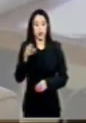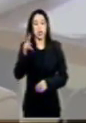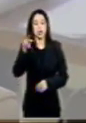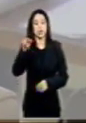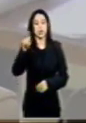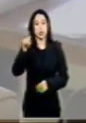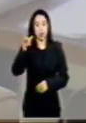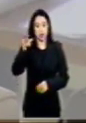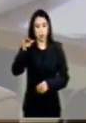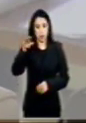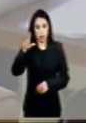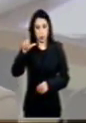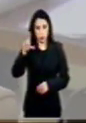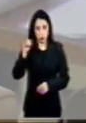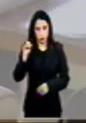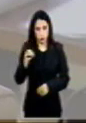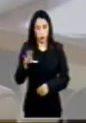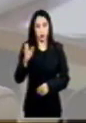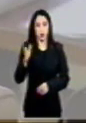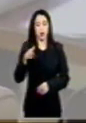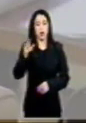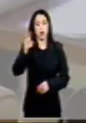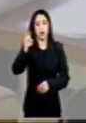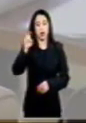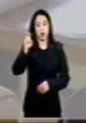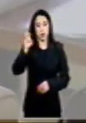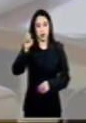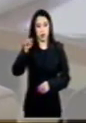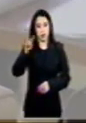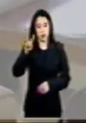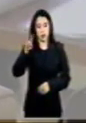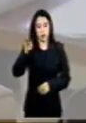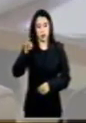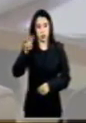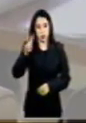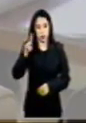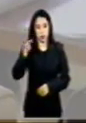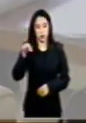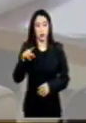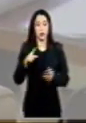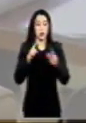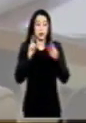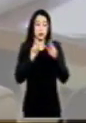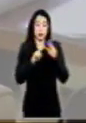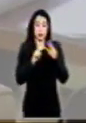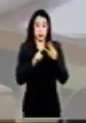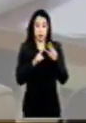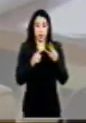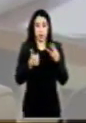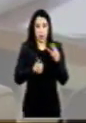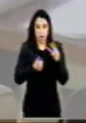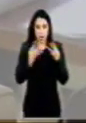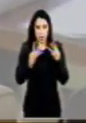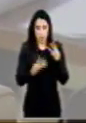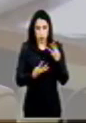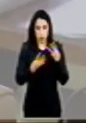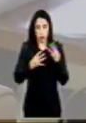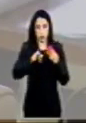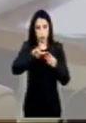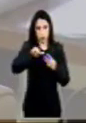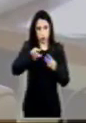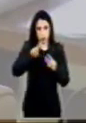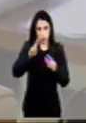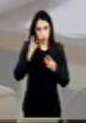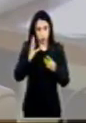Deus Oliveira e Everton Elias Taborda. Fato 3. em 14 de